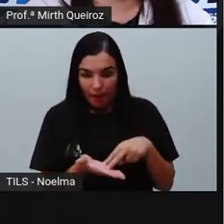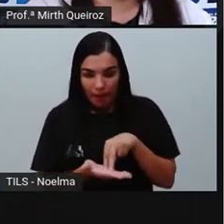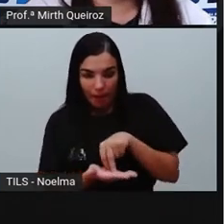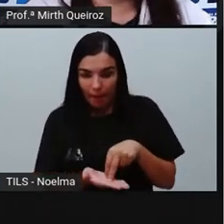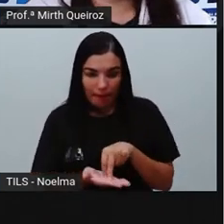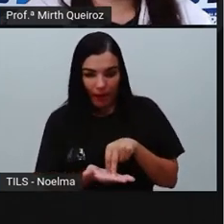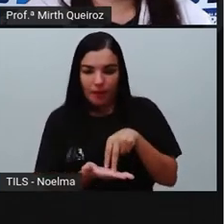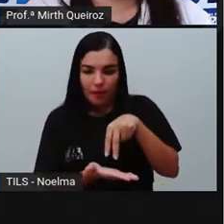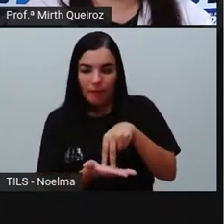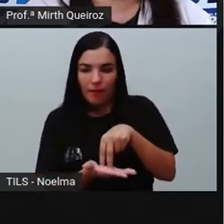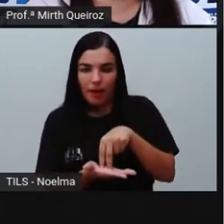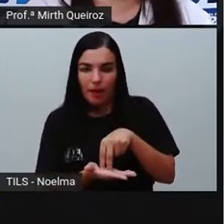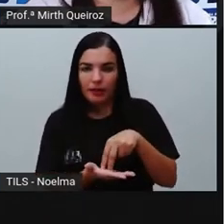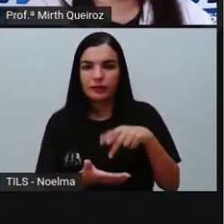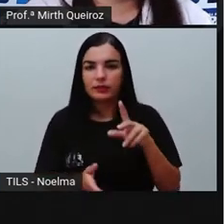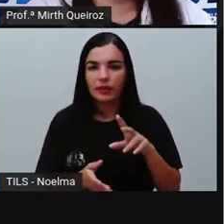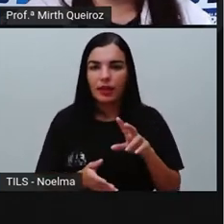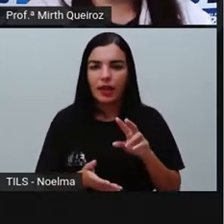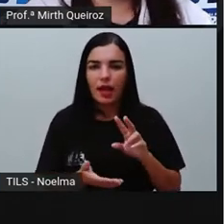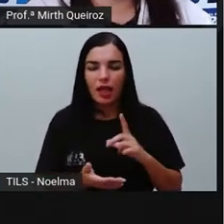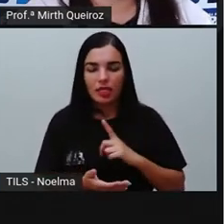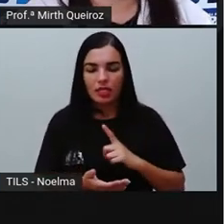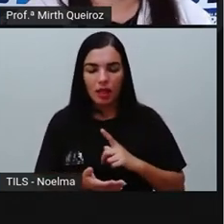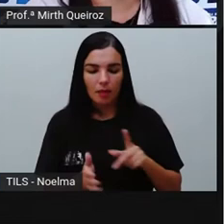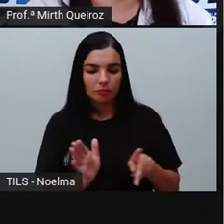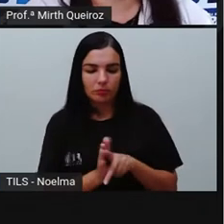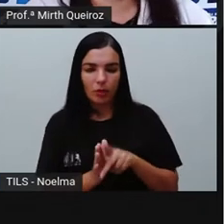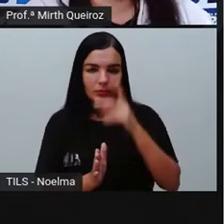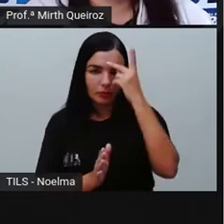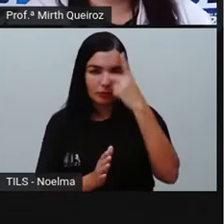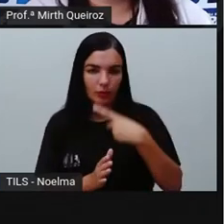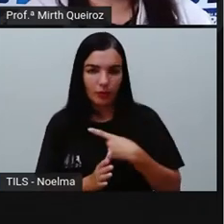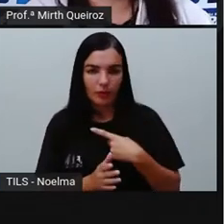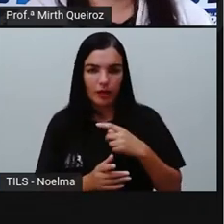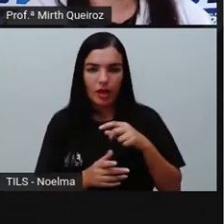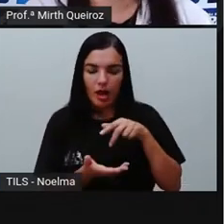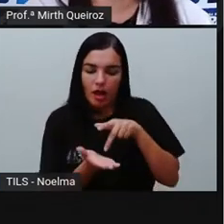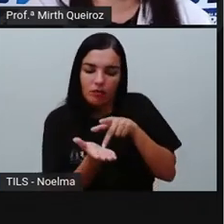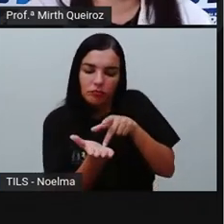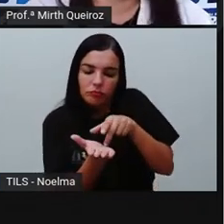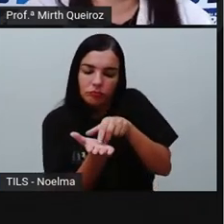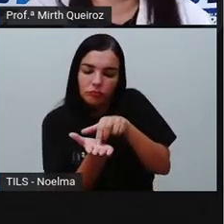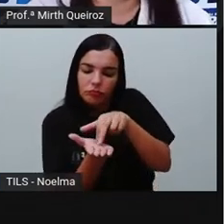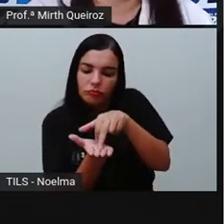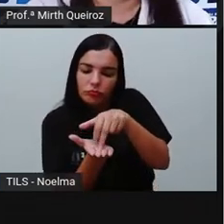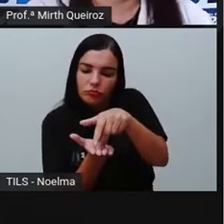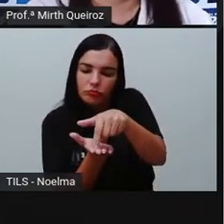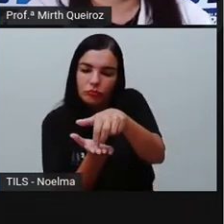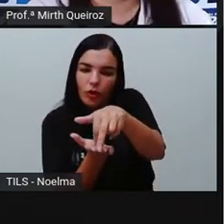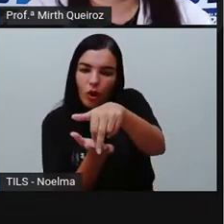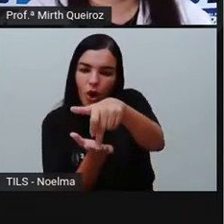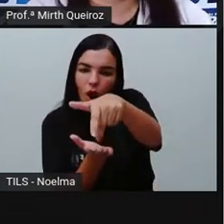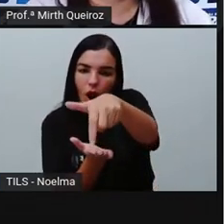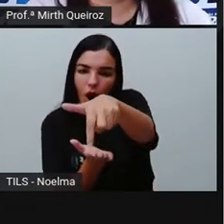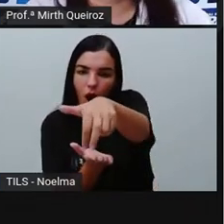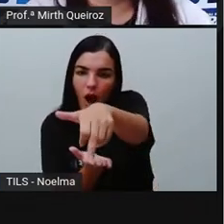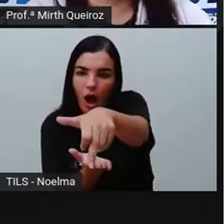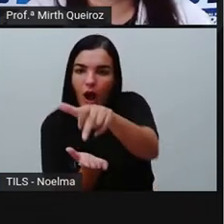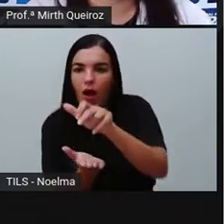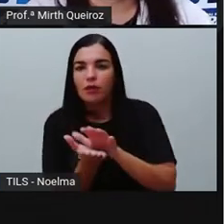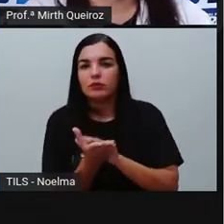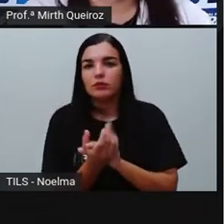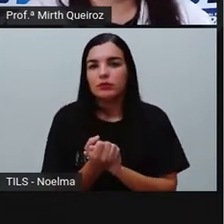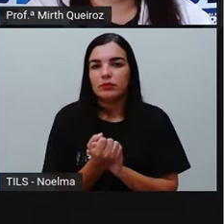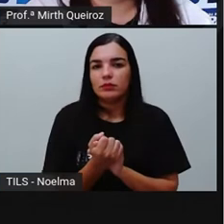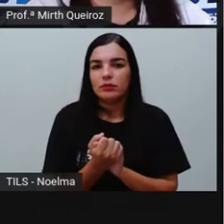rolar, andar sobre uma faixa, corda no chão, quando vocês desenvolviam atividade de